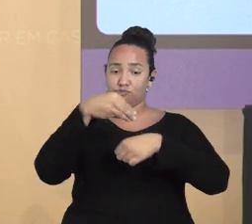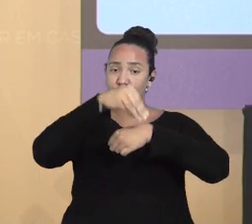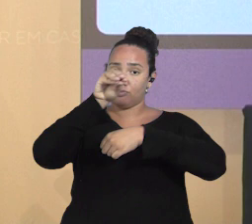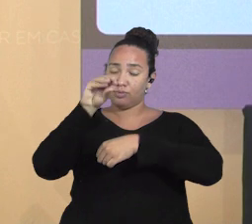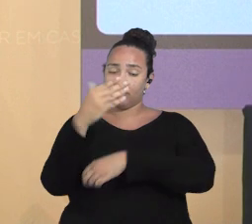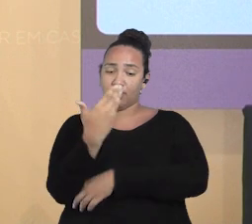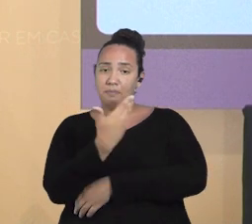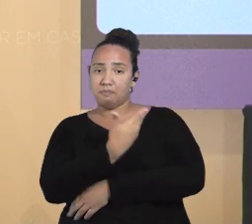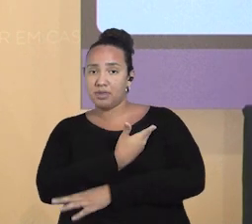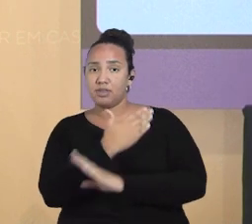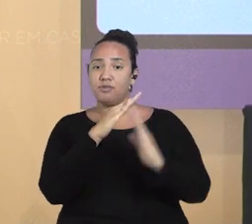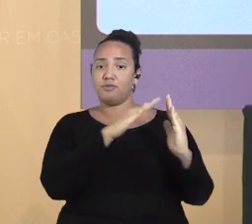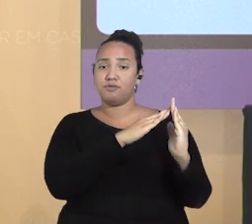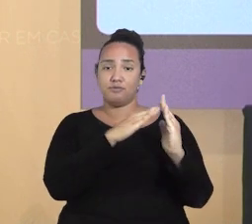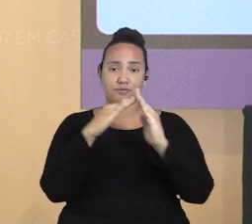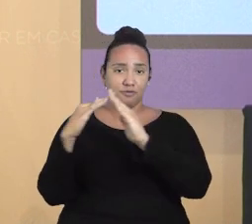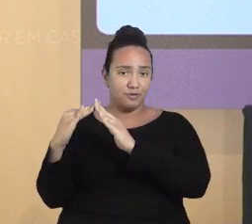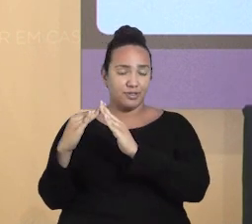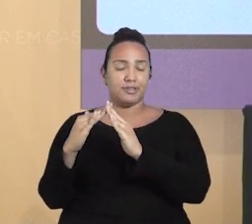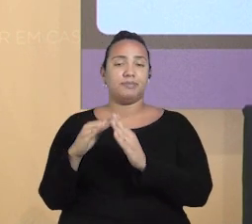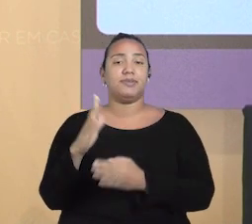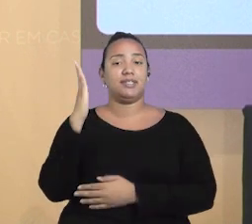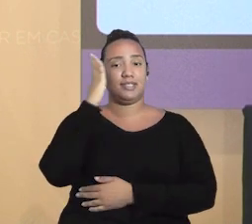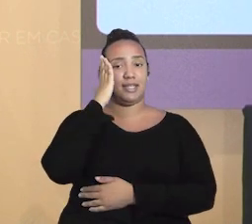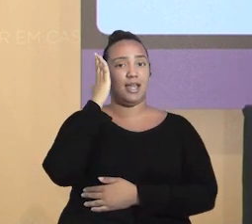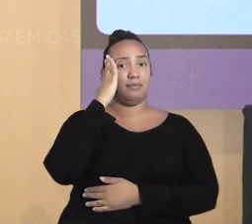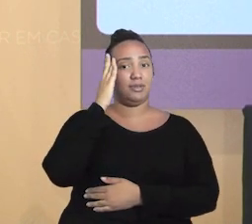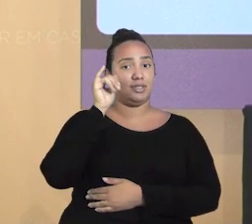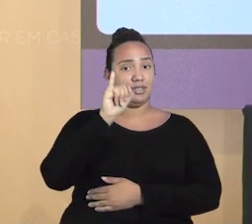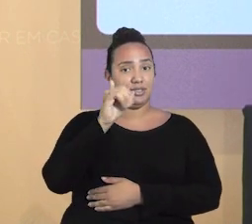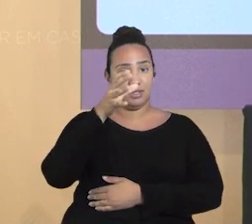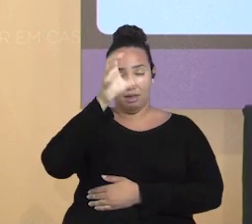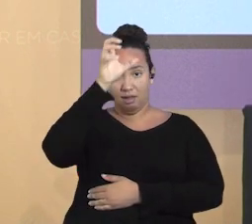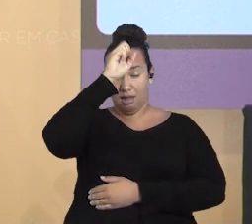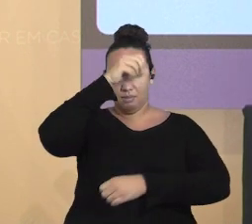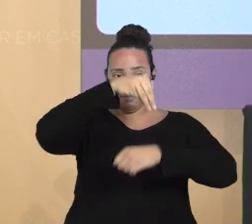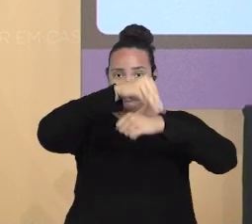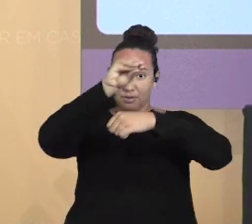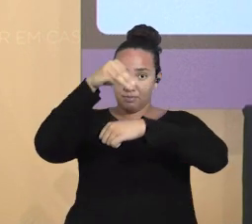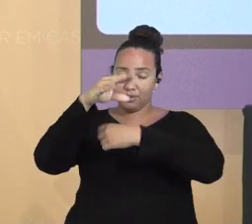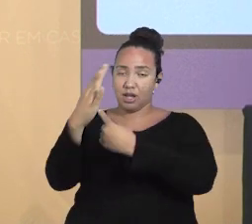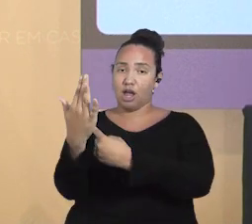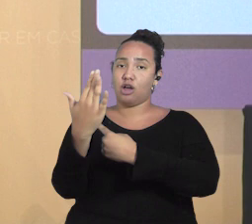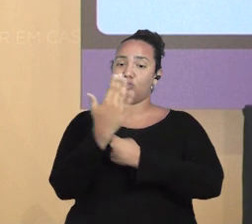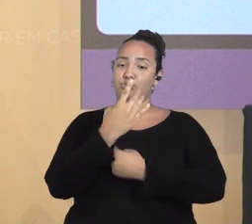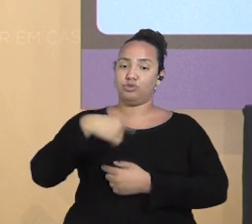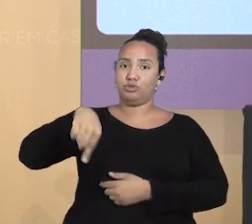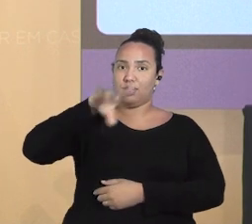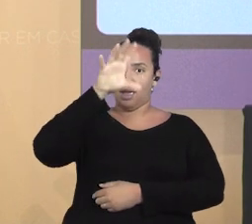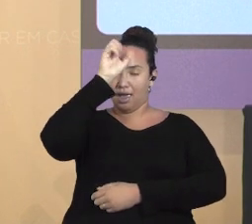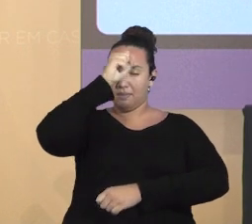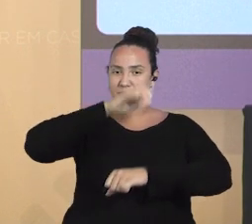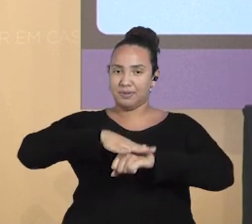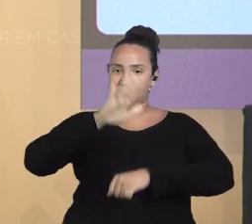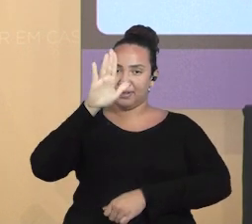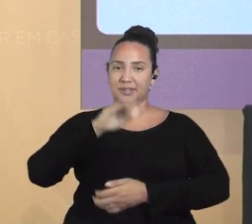seus vizinhos e saiba que compartilhar o conhecimento nos ajuda a aprender muito mais. E não